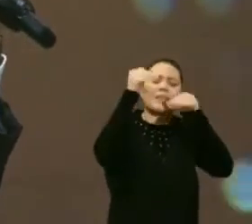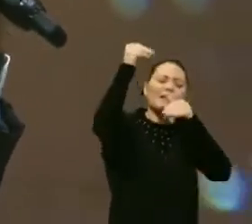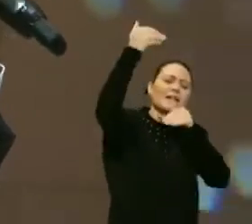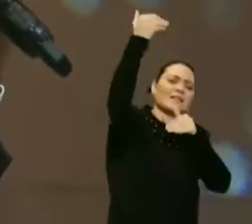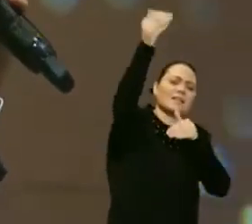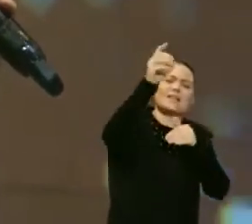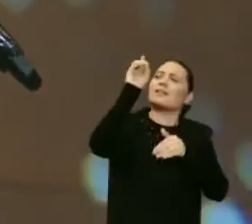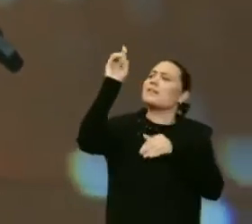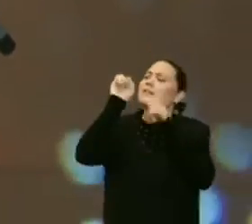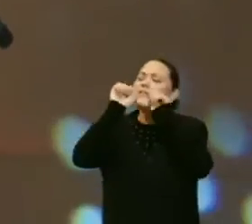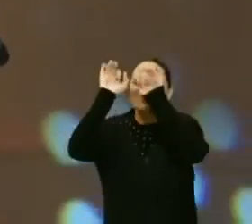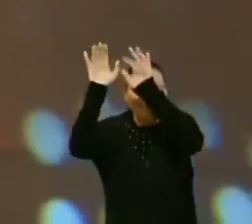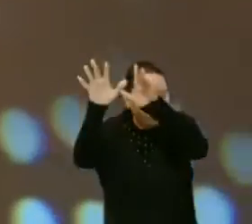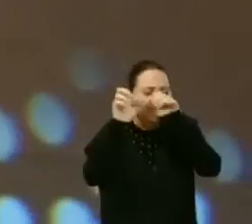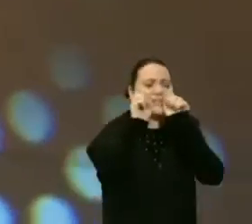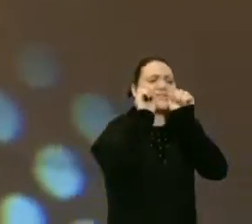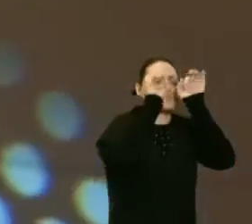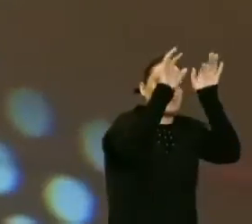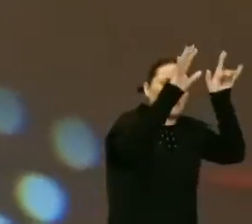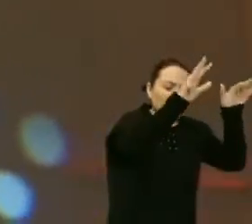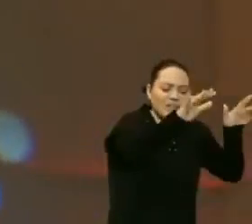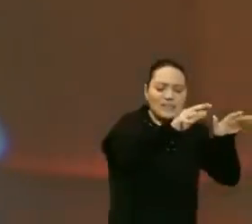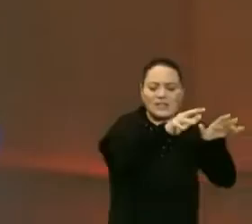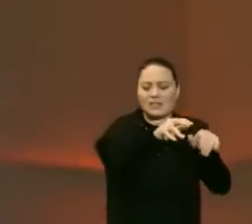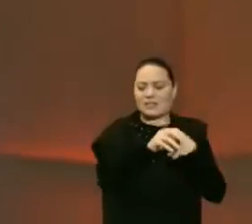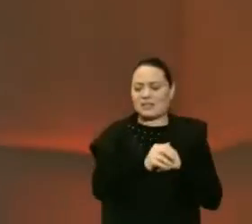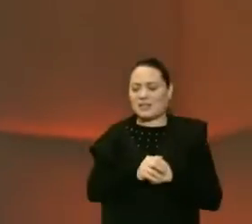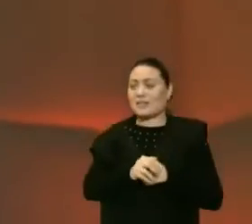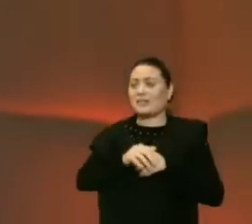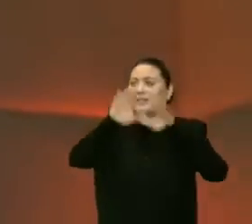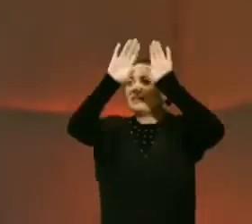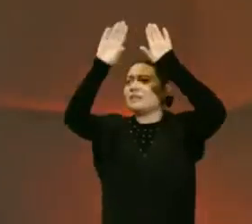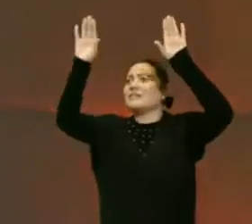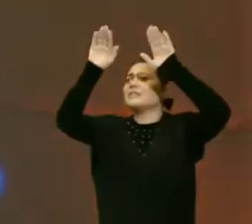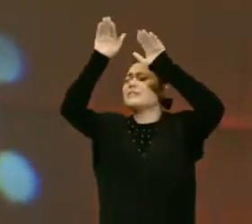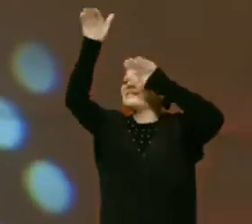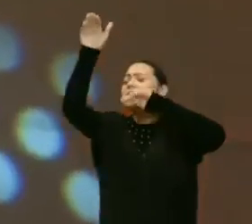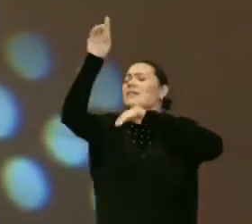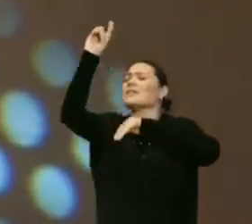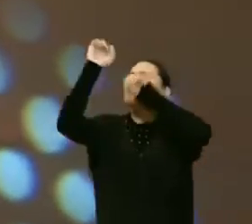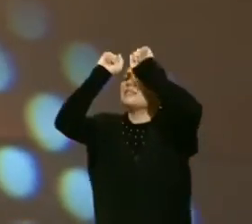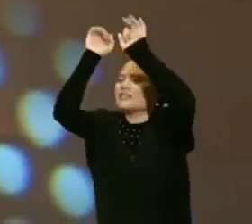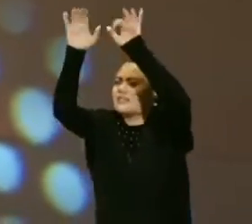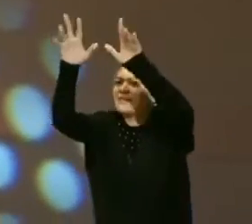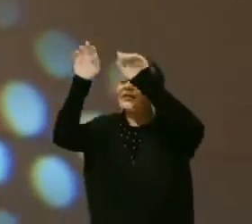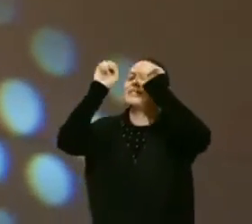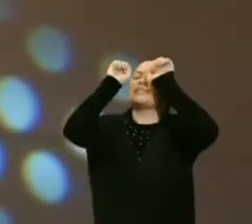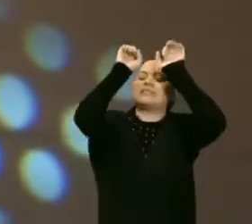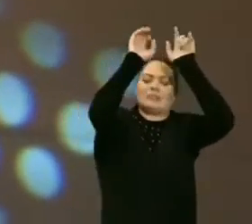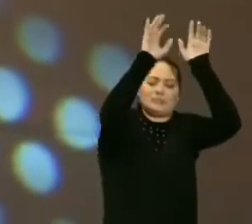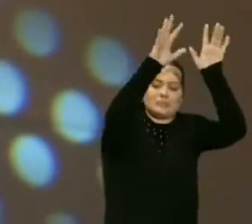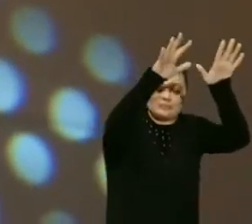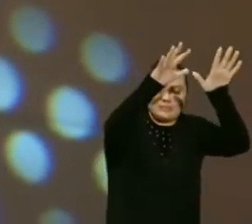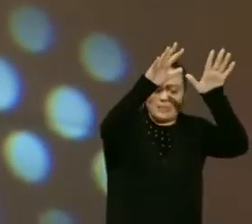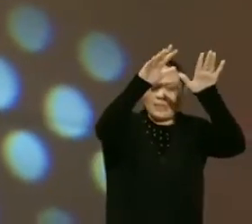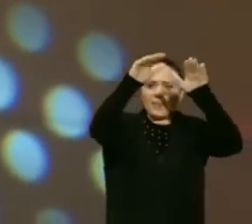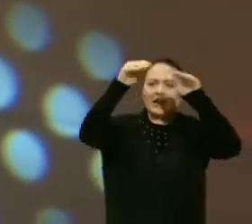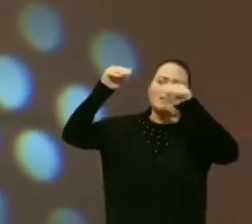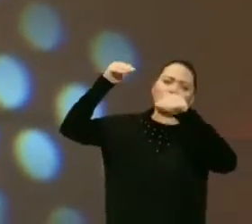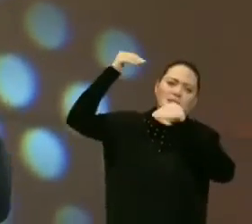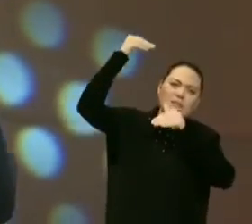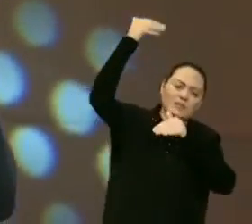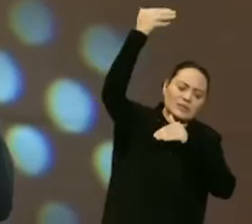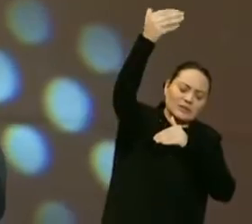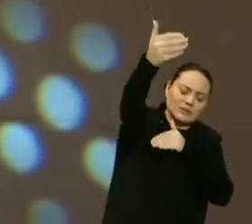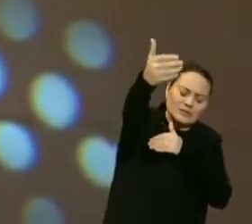Deus te abençoe, Deus te abençoe, Deus te abençoe, querida, lá na galeria, Deus te abençoe, Deus te abençoe, lá no fundo, Deus